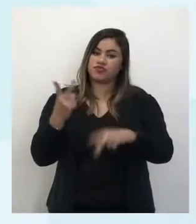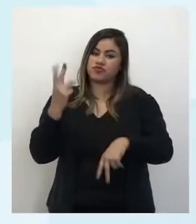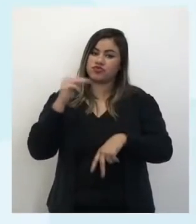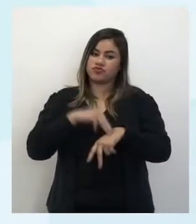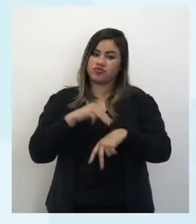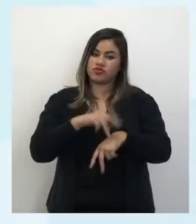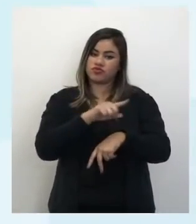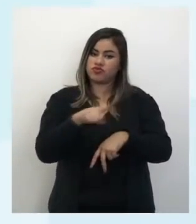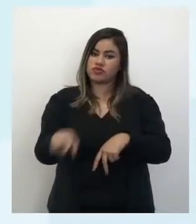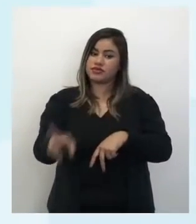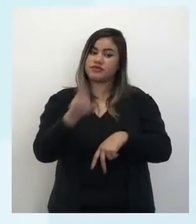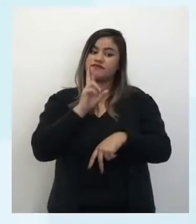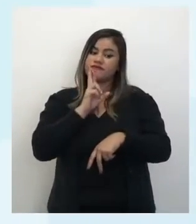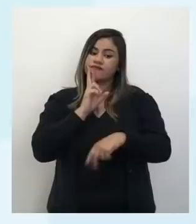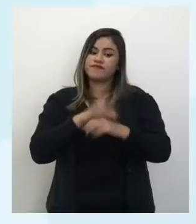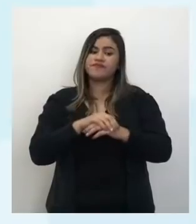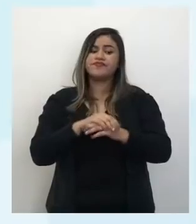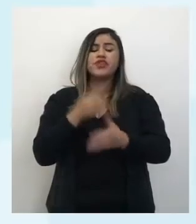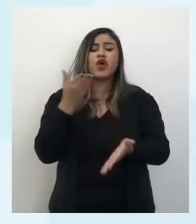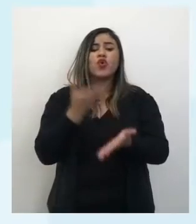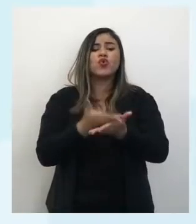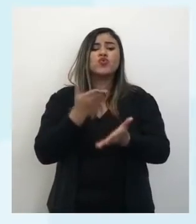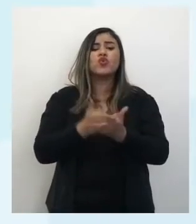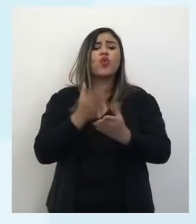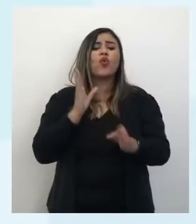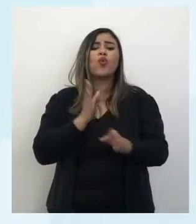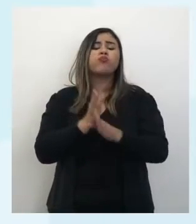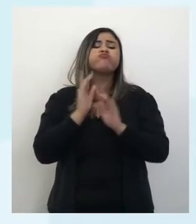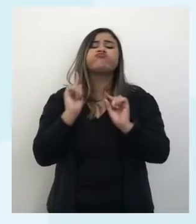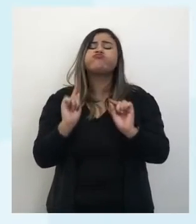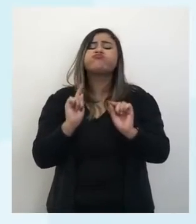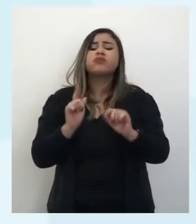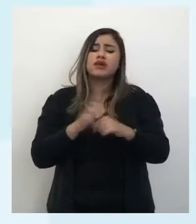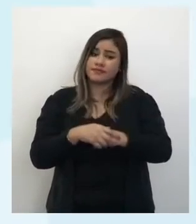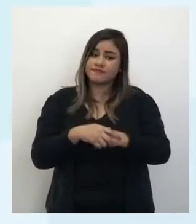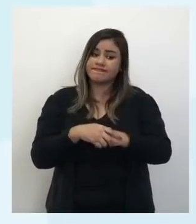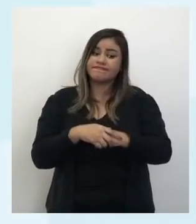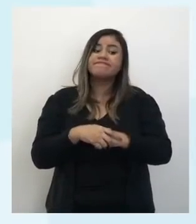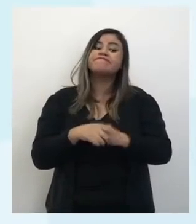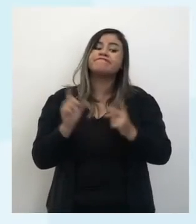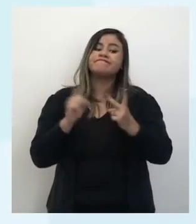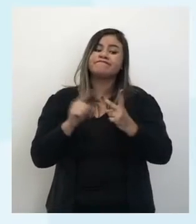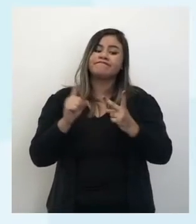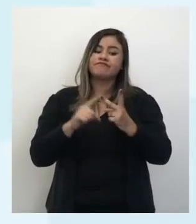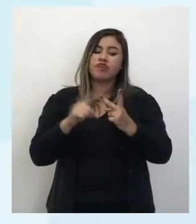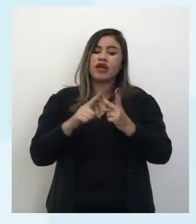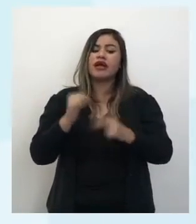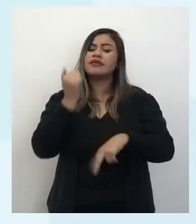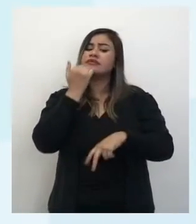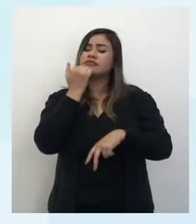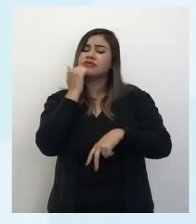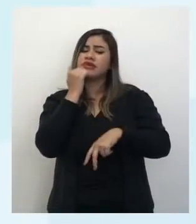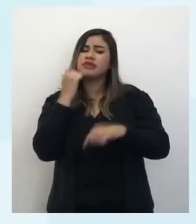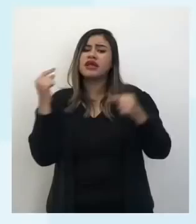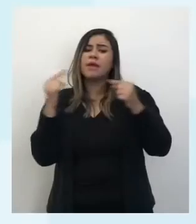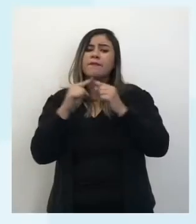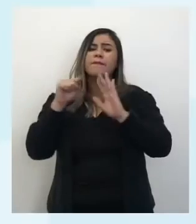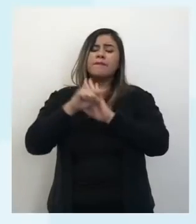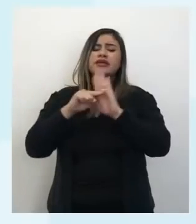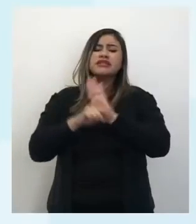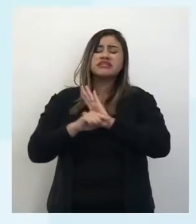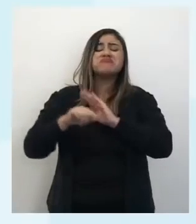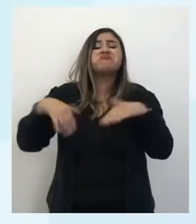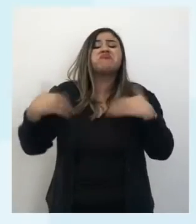minutos para vocês. O que o estudo pretende descobrir E que órgão científico realizou